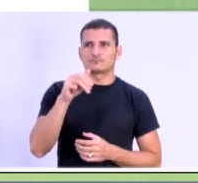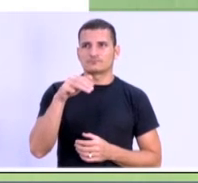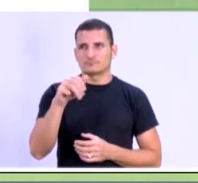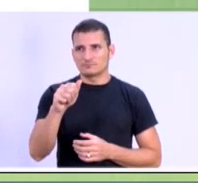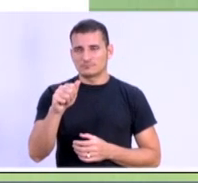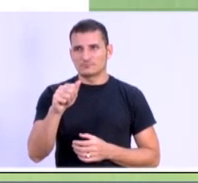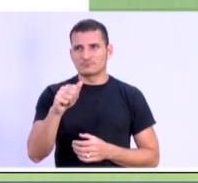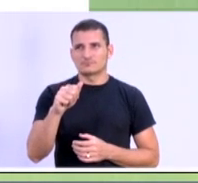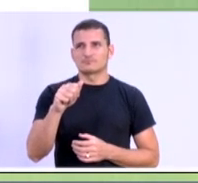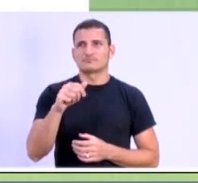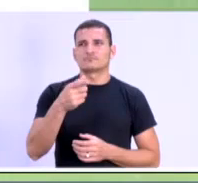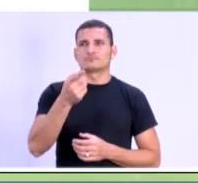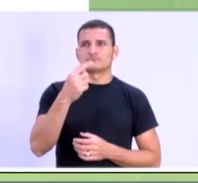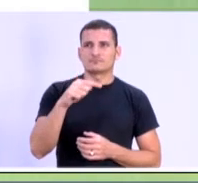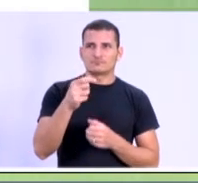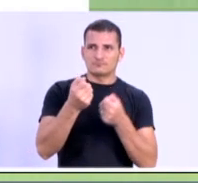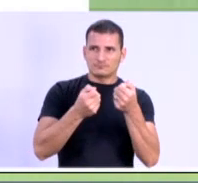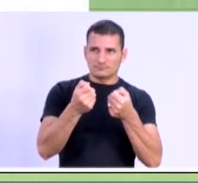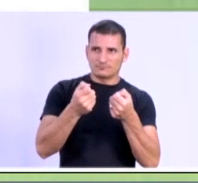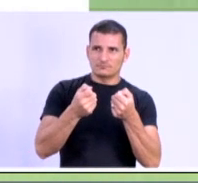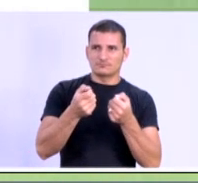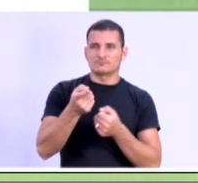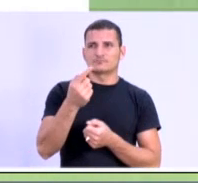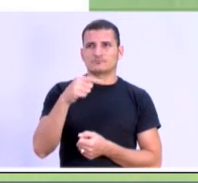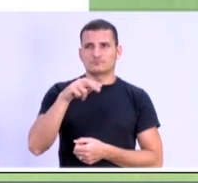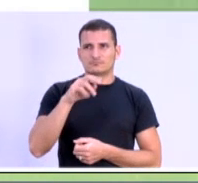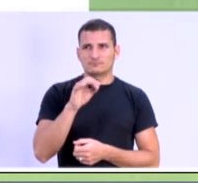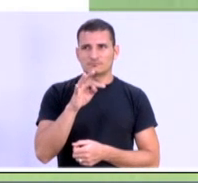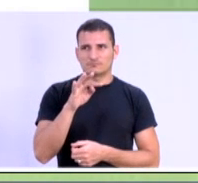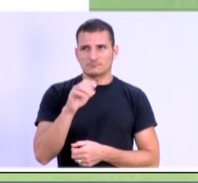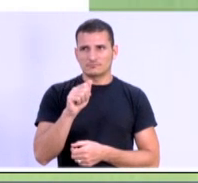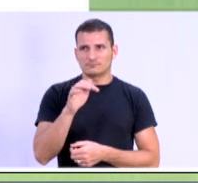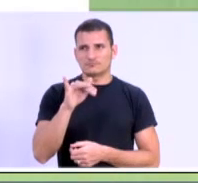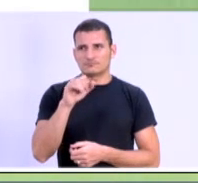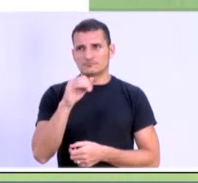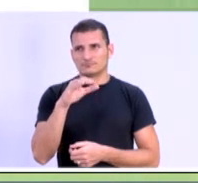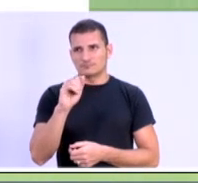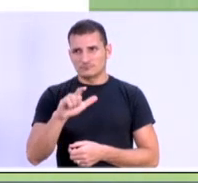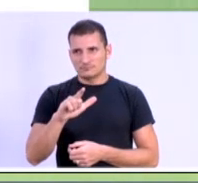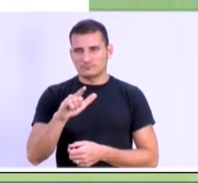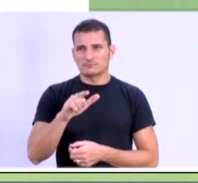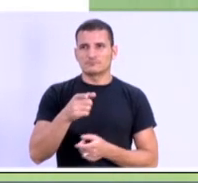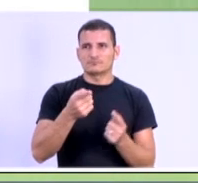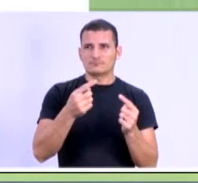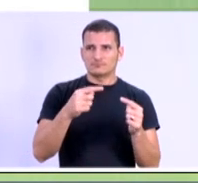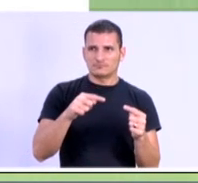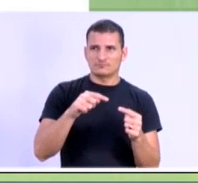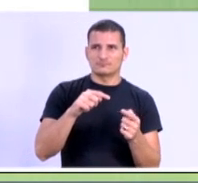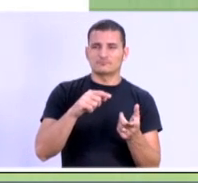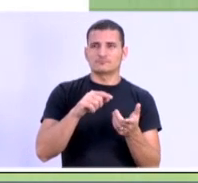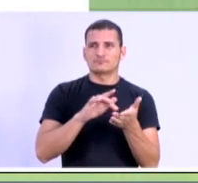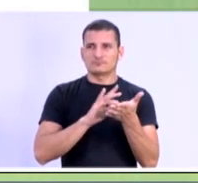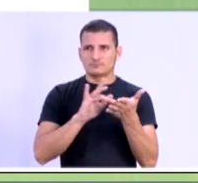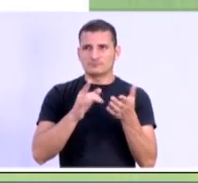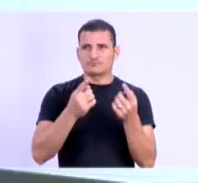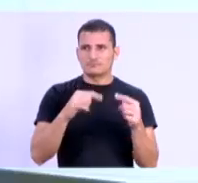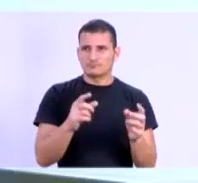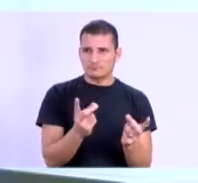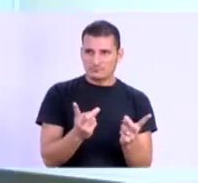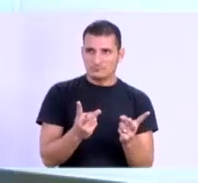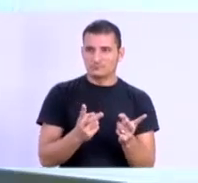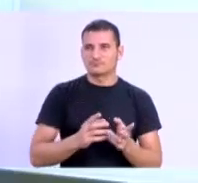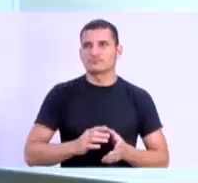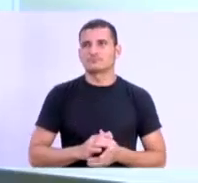classe carro, nós temos a classe nota fiscal, nós temos a classe smartphone, nós temos a classe venda. E para declarar a classe, tem a